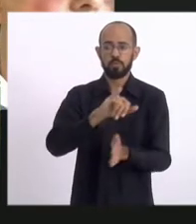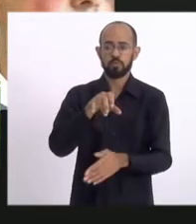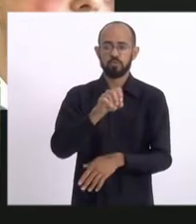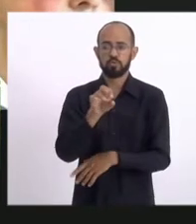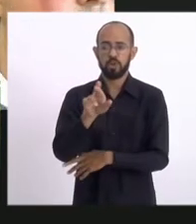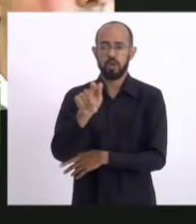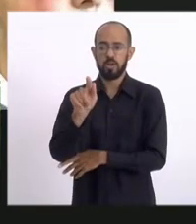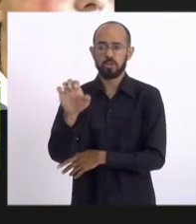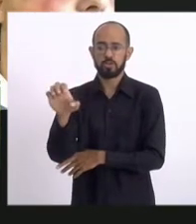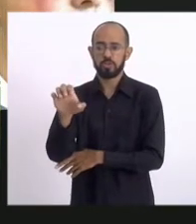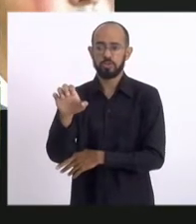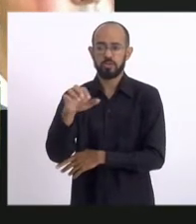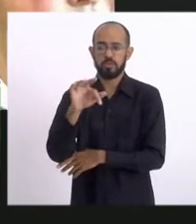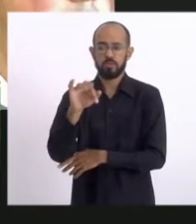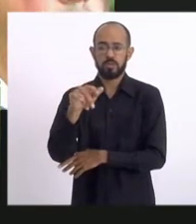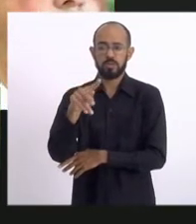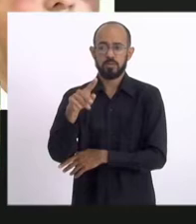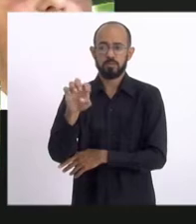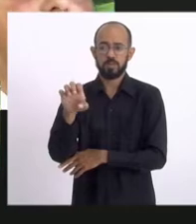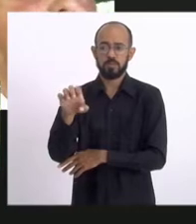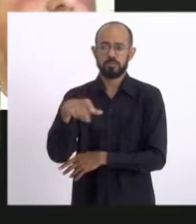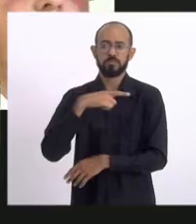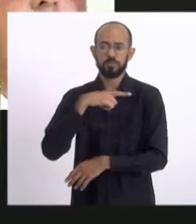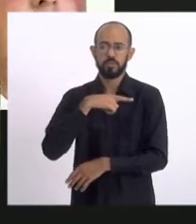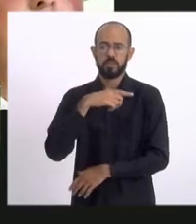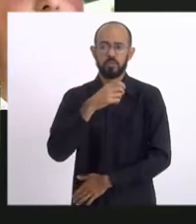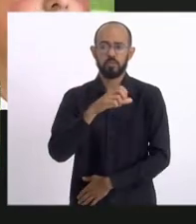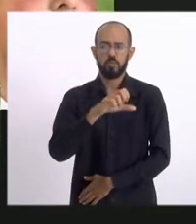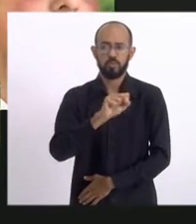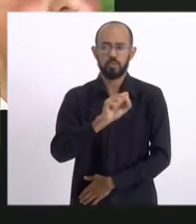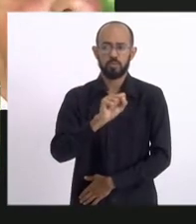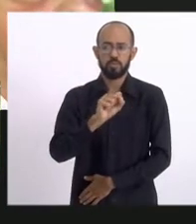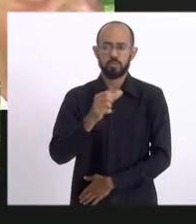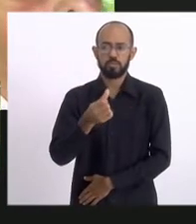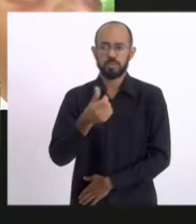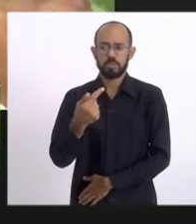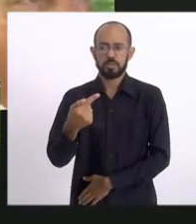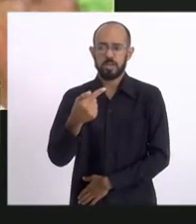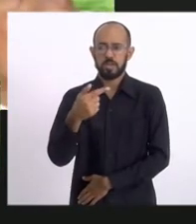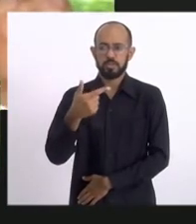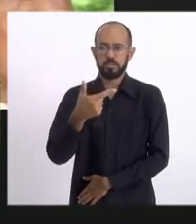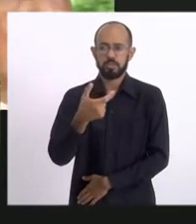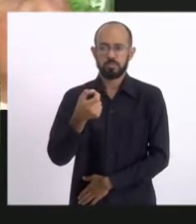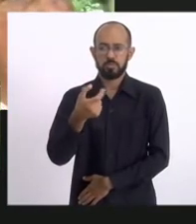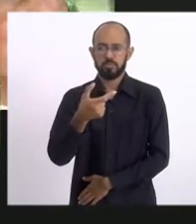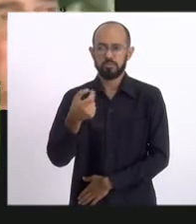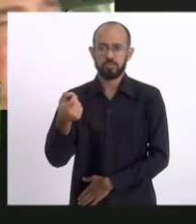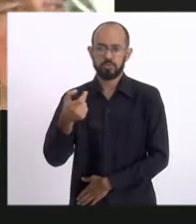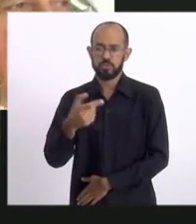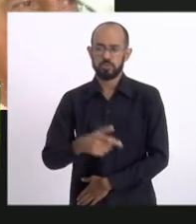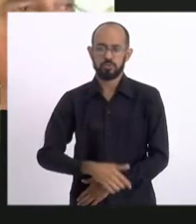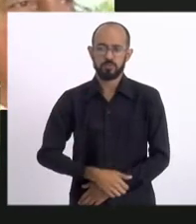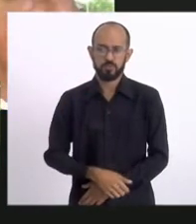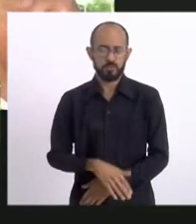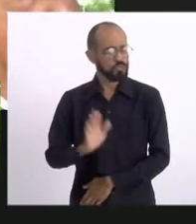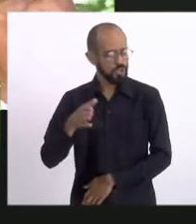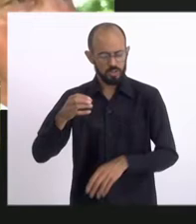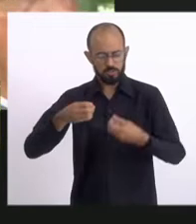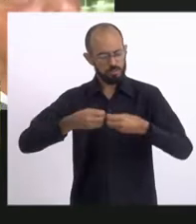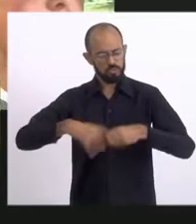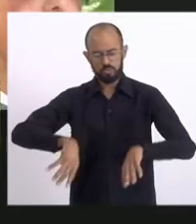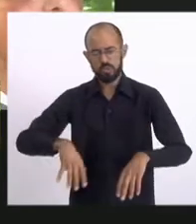Bom, mas a 8867 de 20. Seja o que for, se tem uma lei, está prejudicada. Está